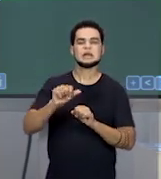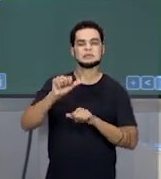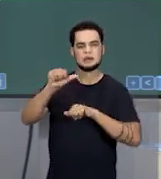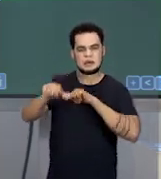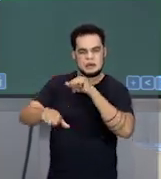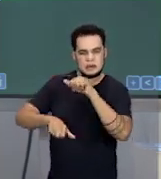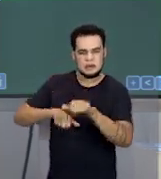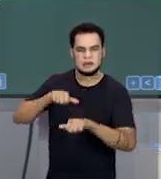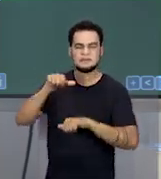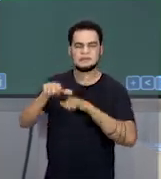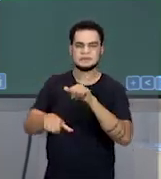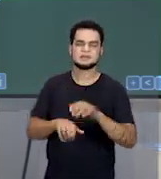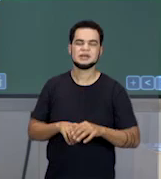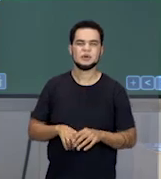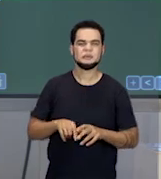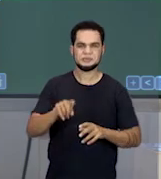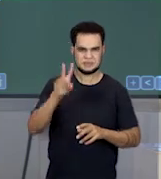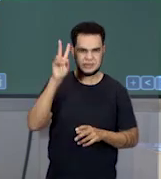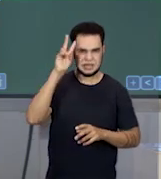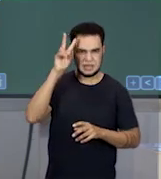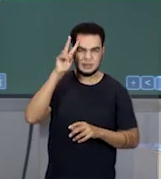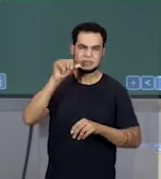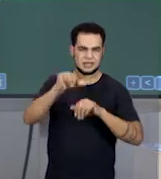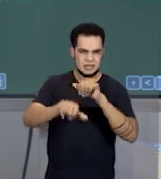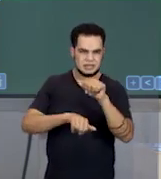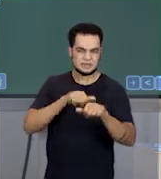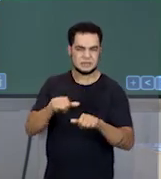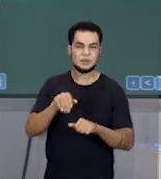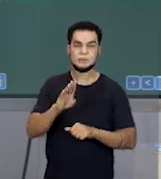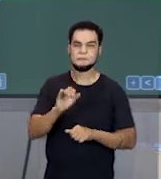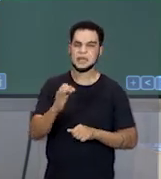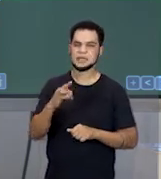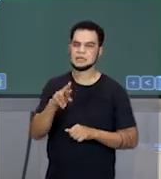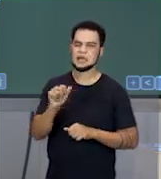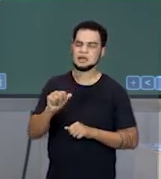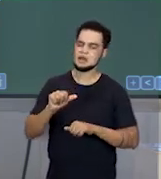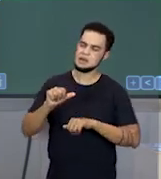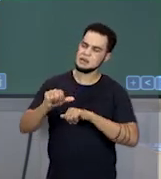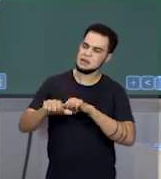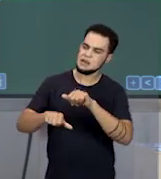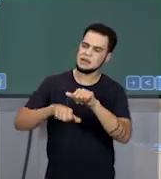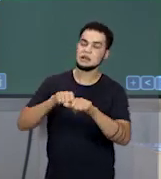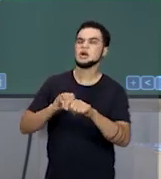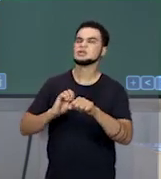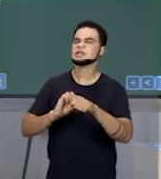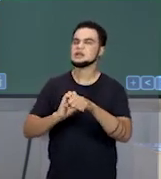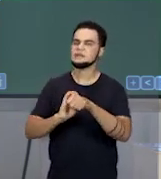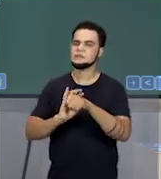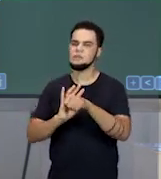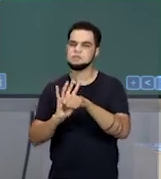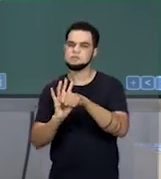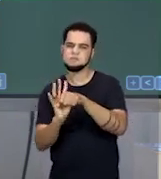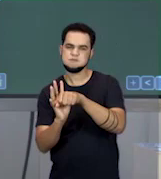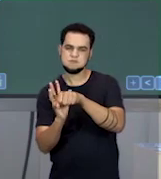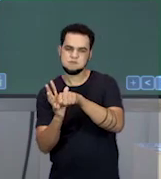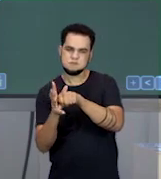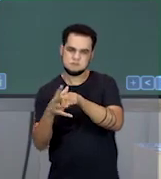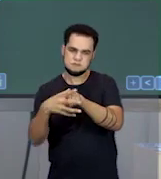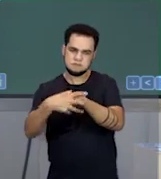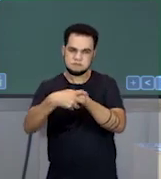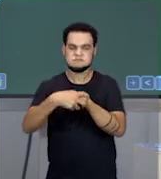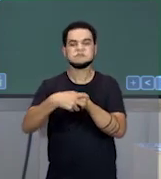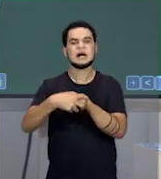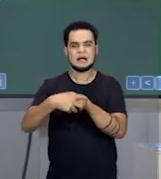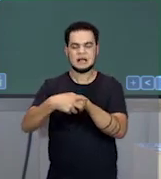transformação. Lembra de transformação? Quando a bactéria, então, ela vai englobar DNA, né, moléculas aí